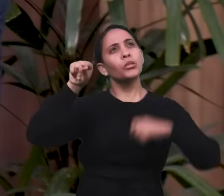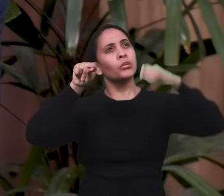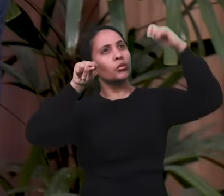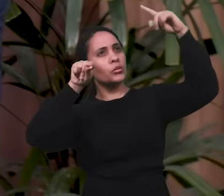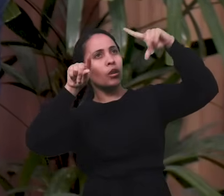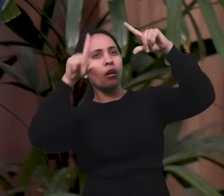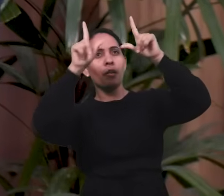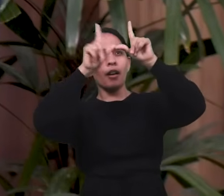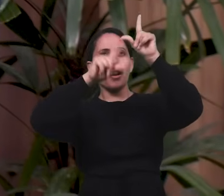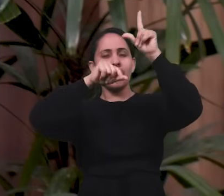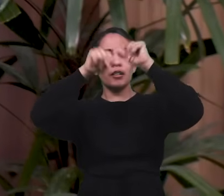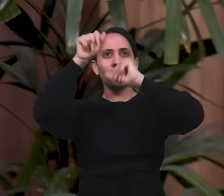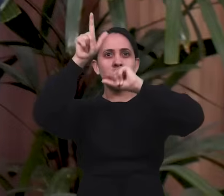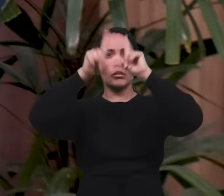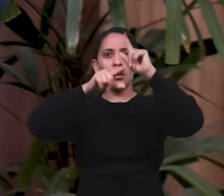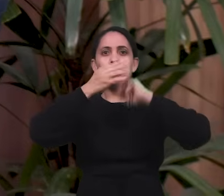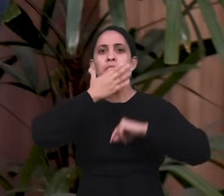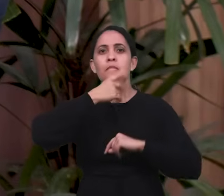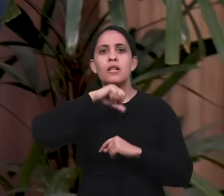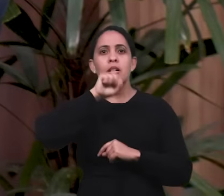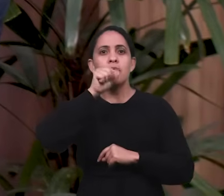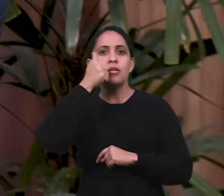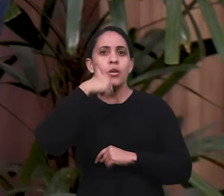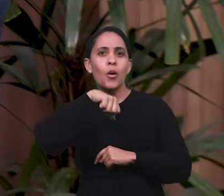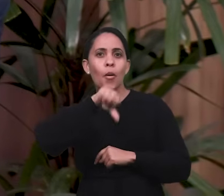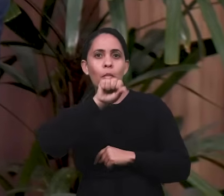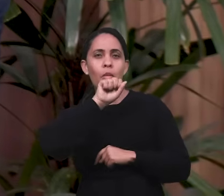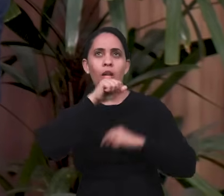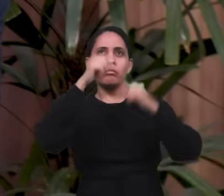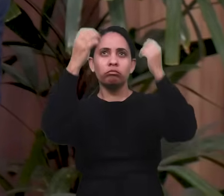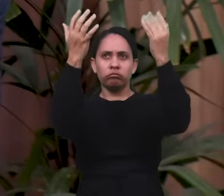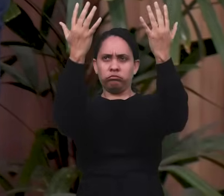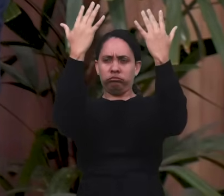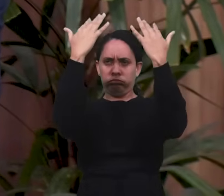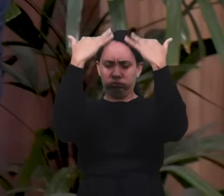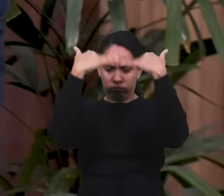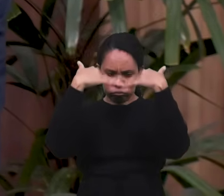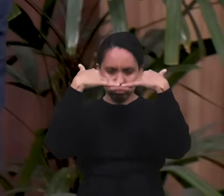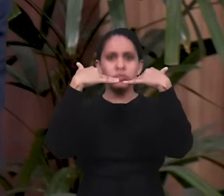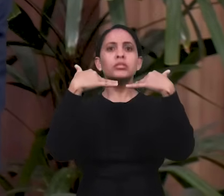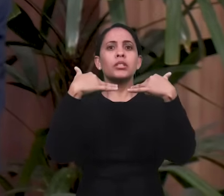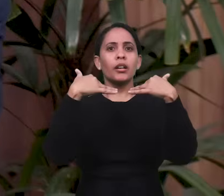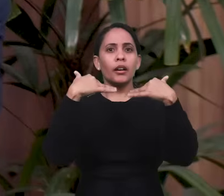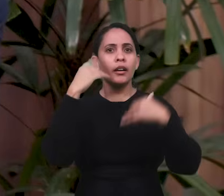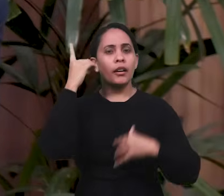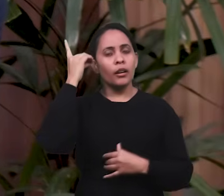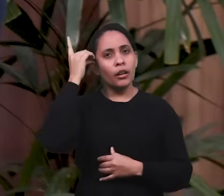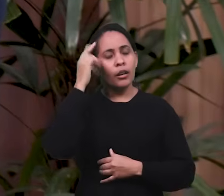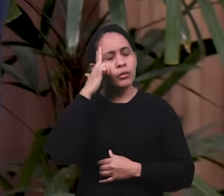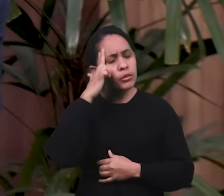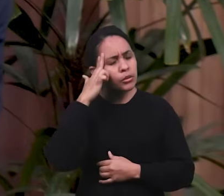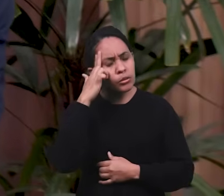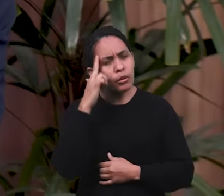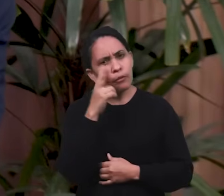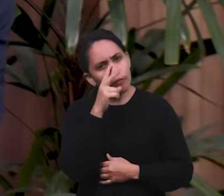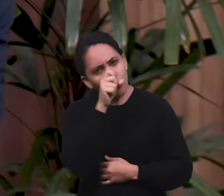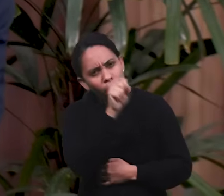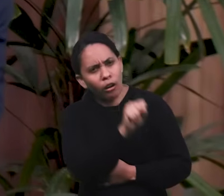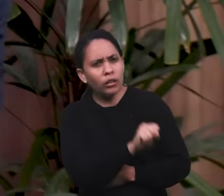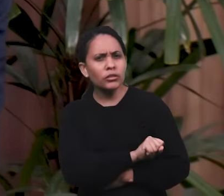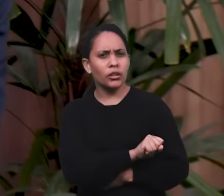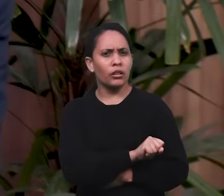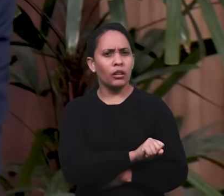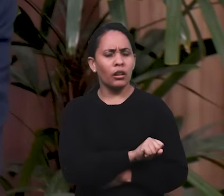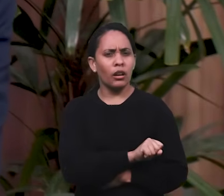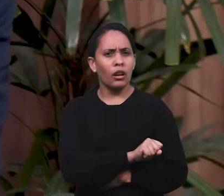a lua e as estrelas, que era o pai e a mãe, e os irmãos que iam se curvar diante dele. Eram sonhos fortíssimos. E